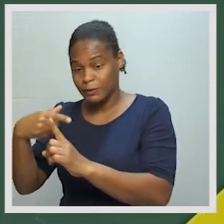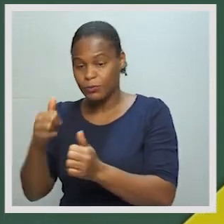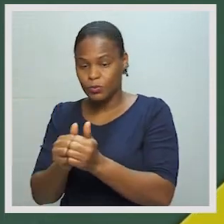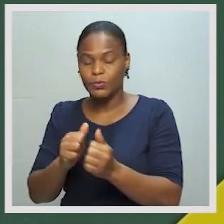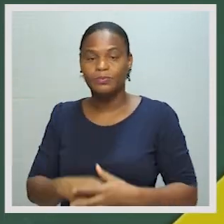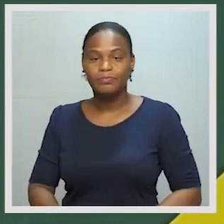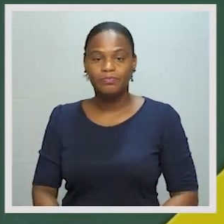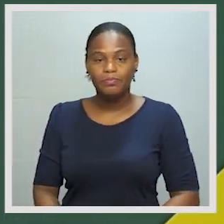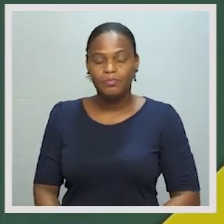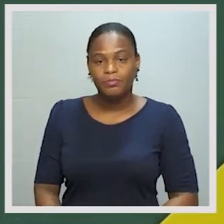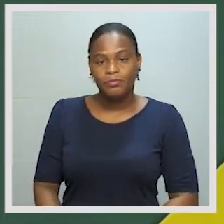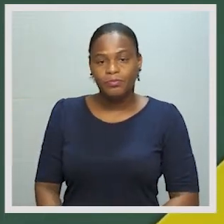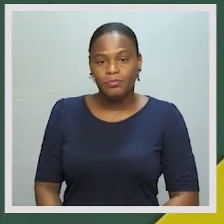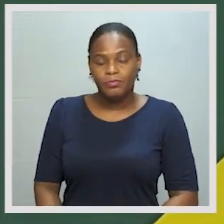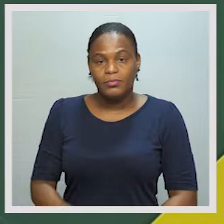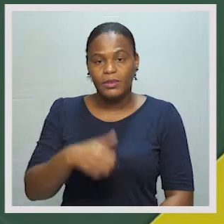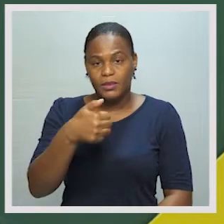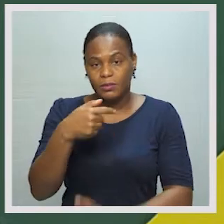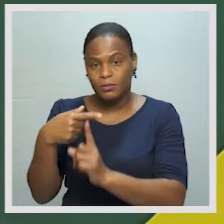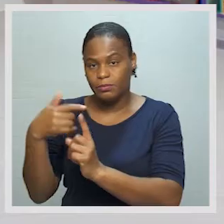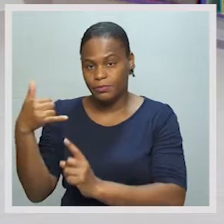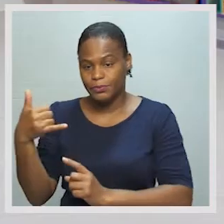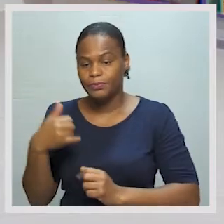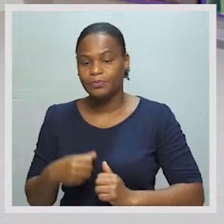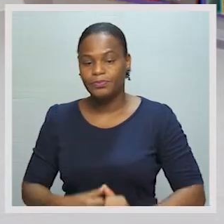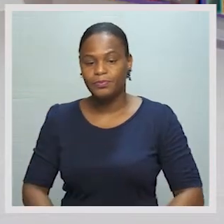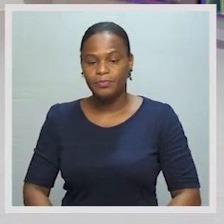Então, 5 mais 2.